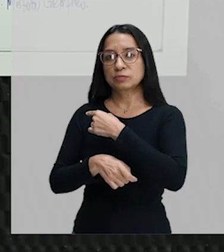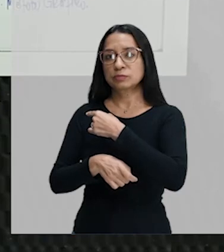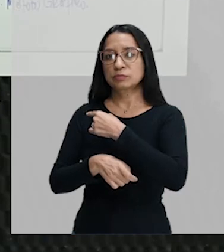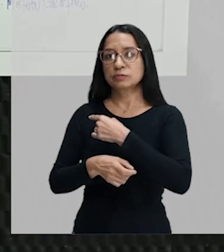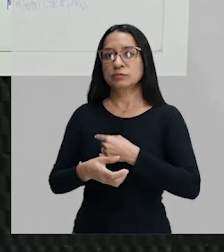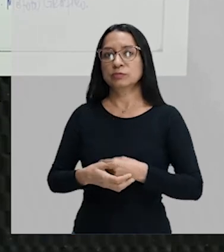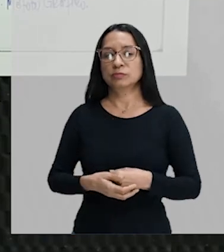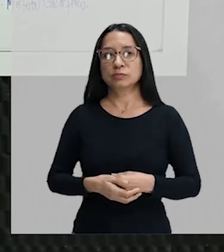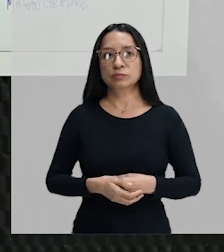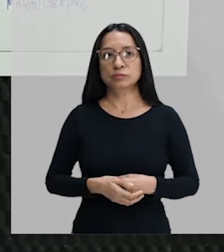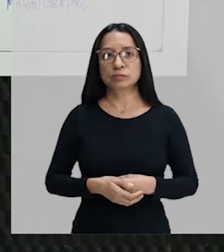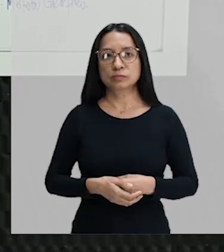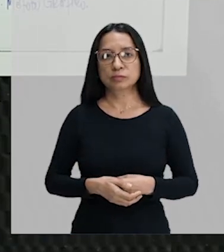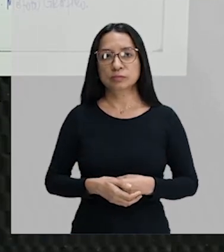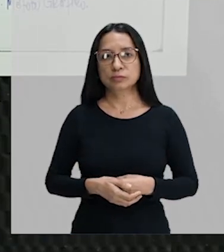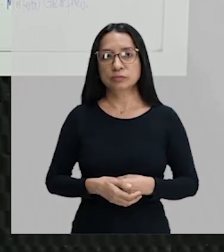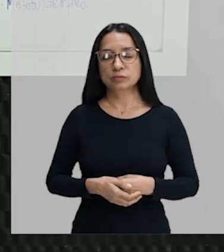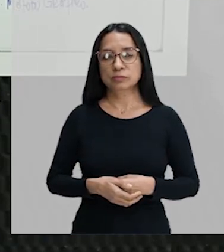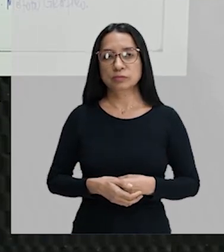Beleza?